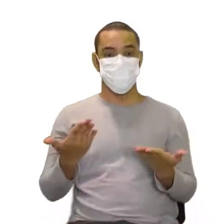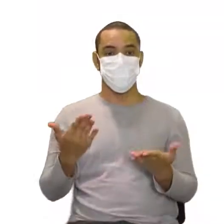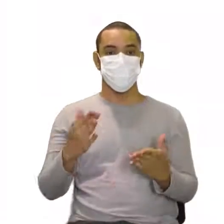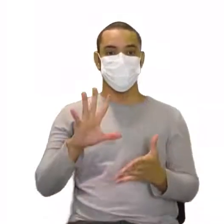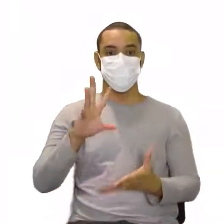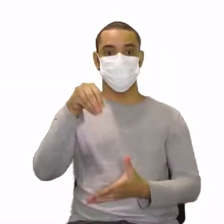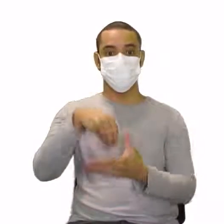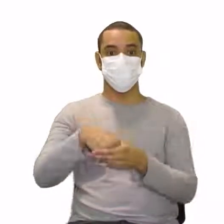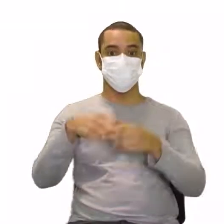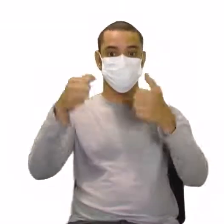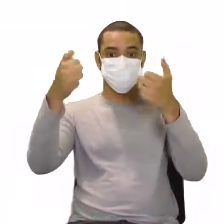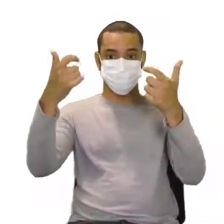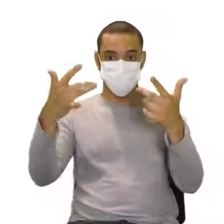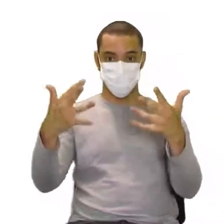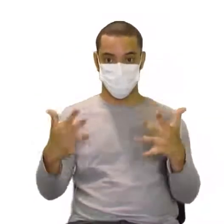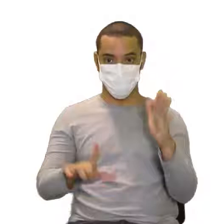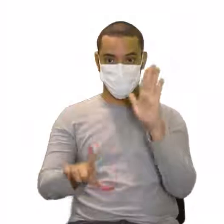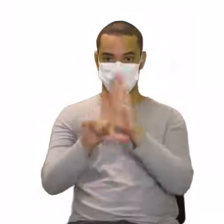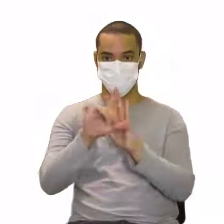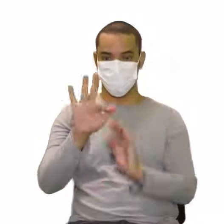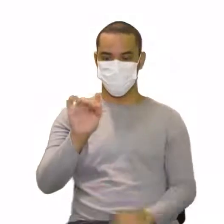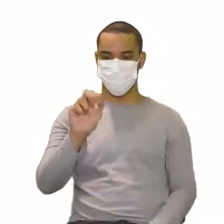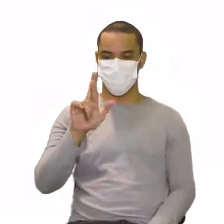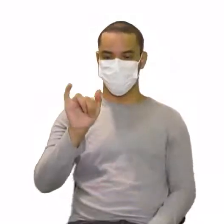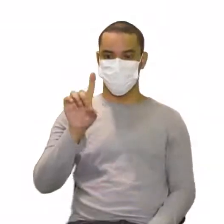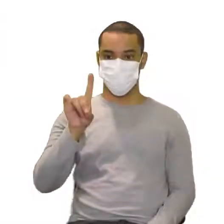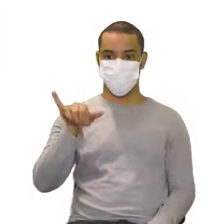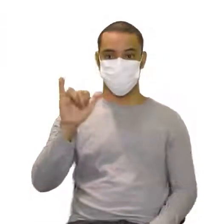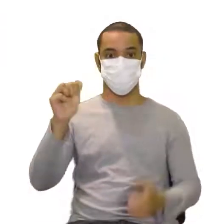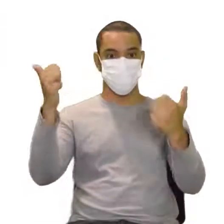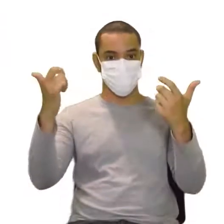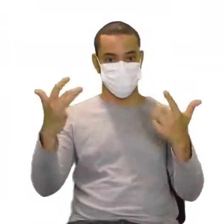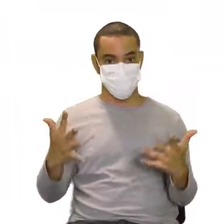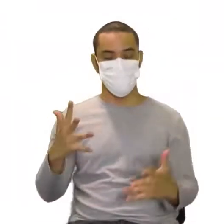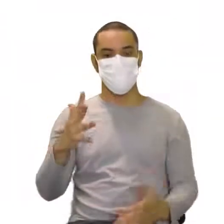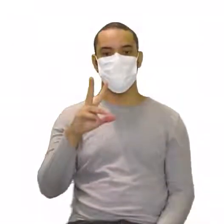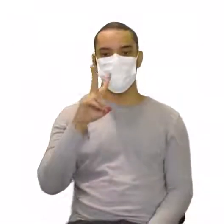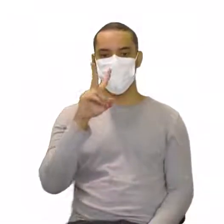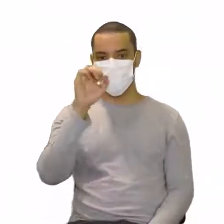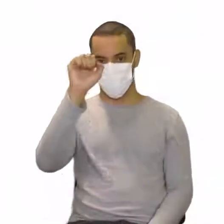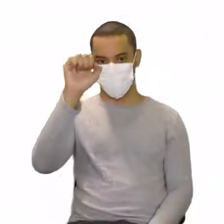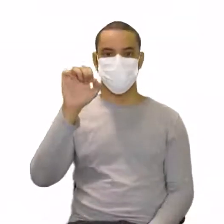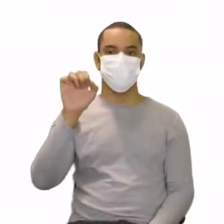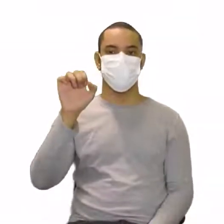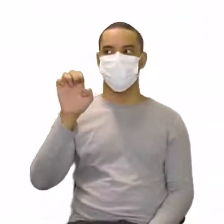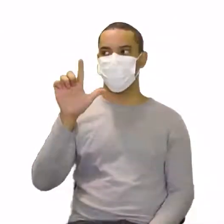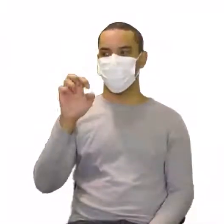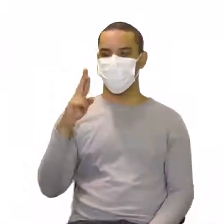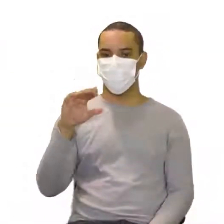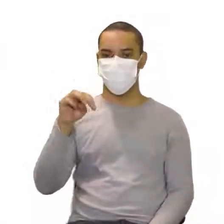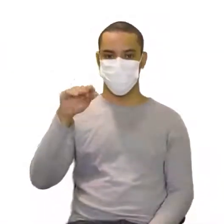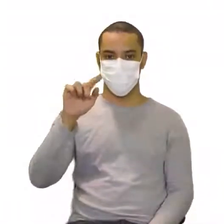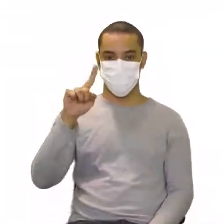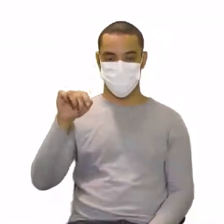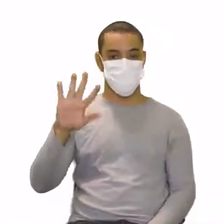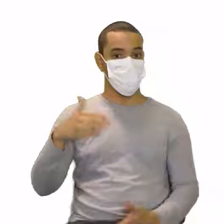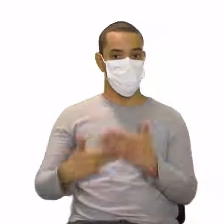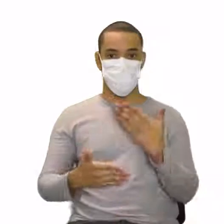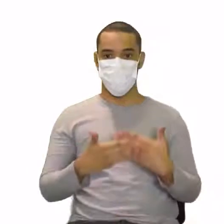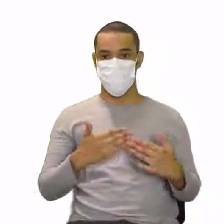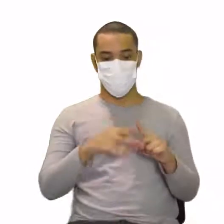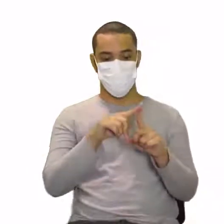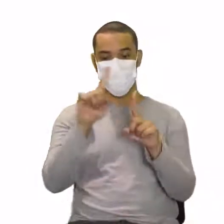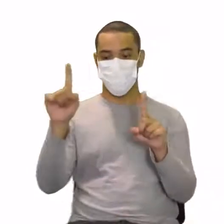lei de Faraday afirma a força eletromotriz induzida em qualquer circuito